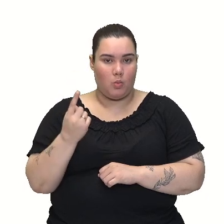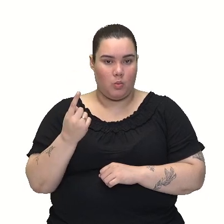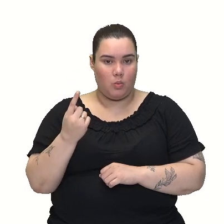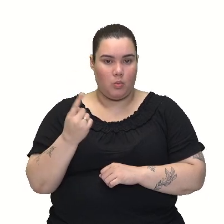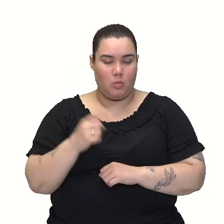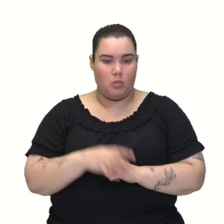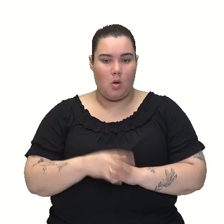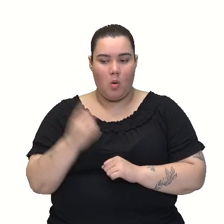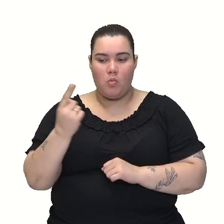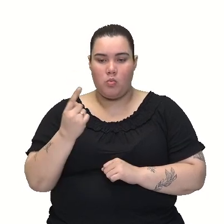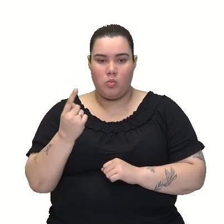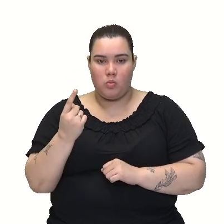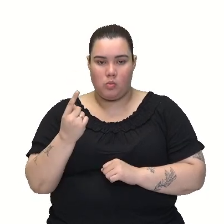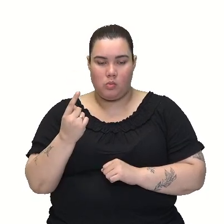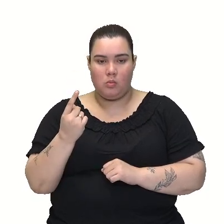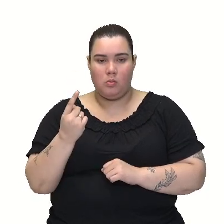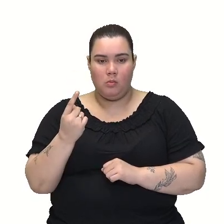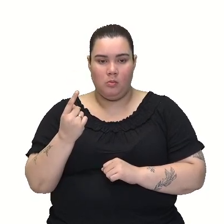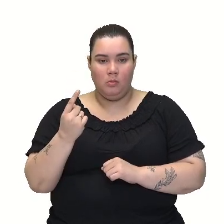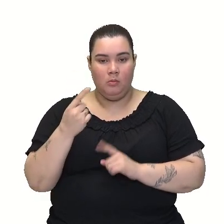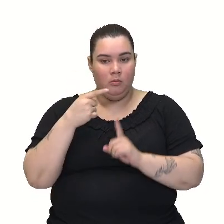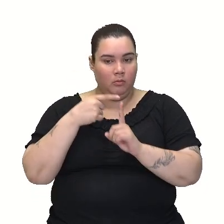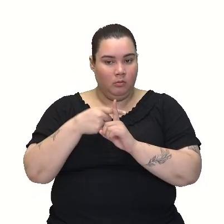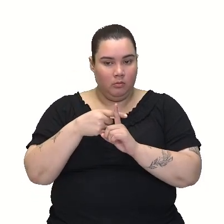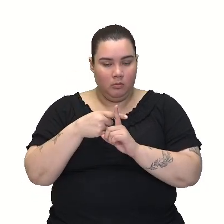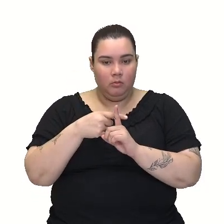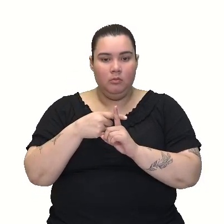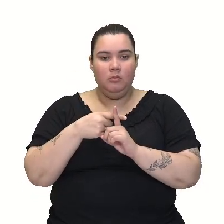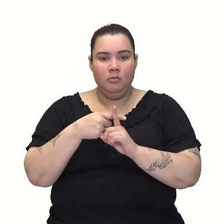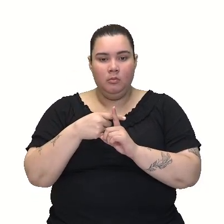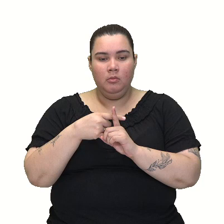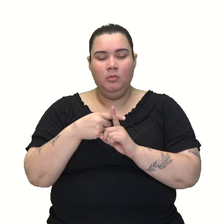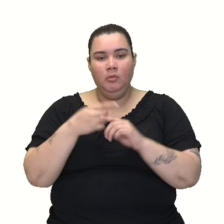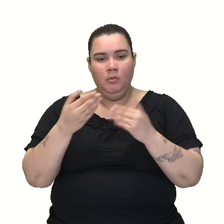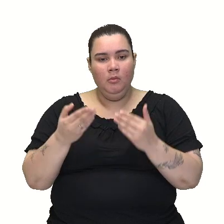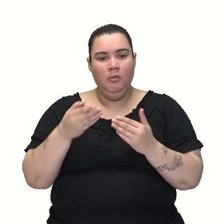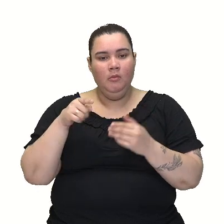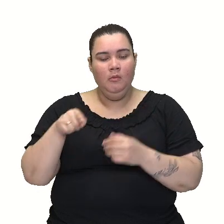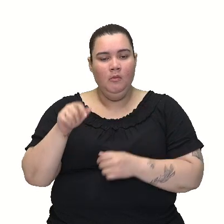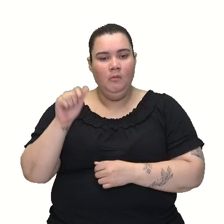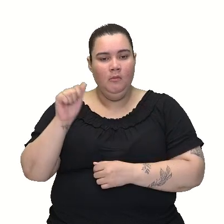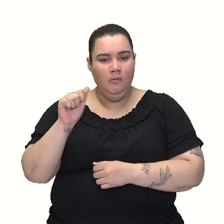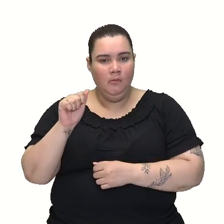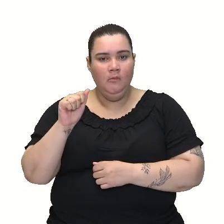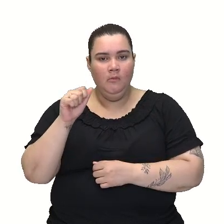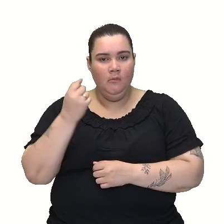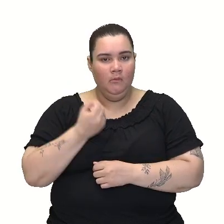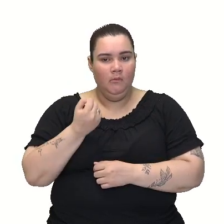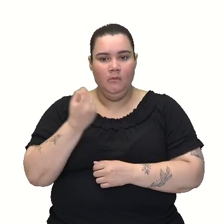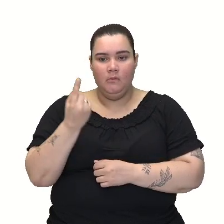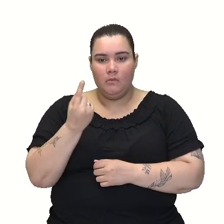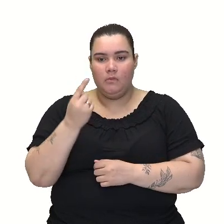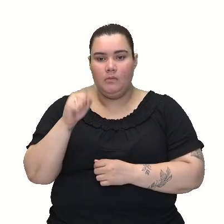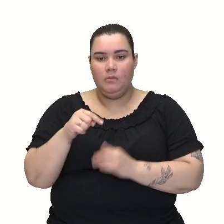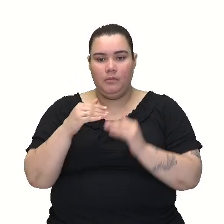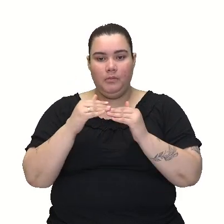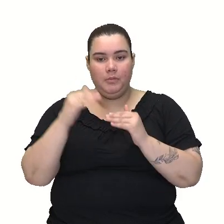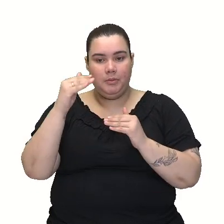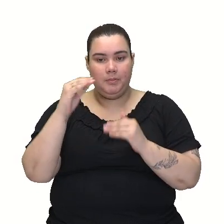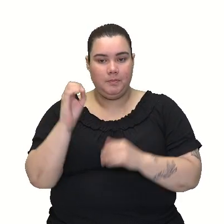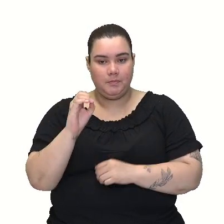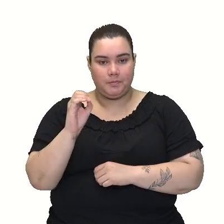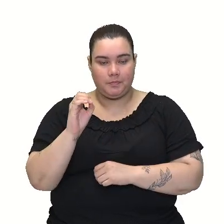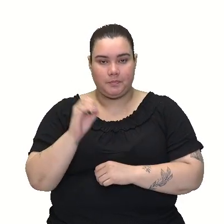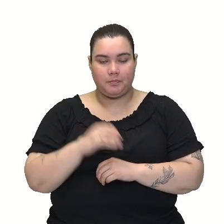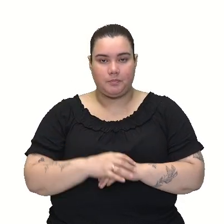Esse 1, como ele é positivo, então ele é maior do que 0. Tudo bem? Como